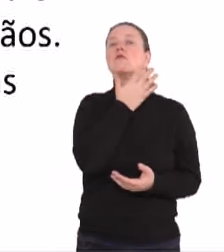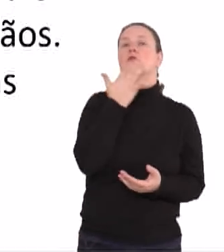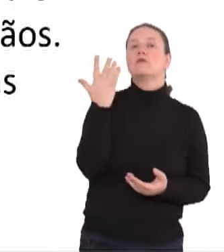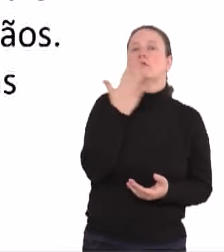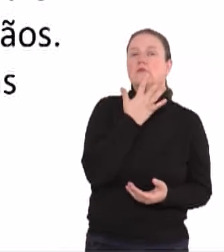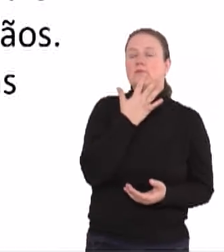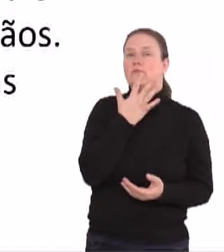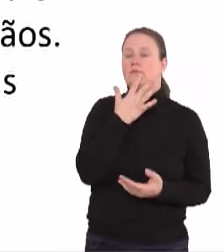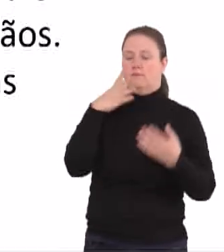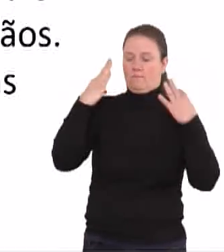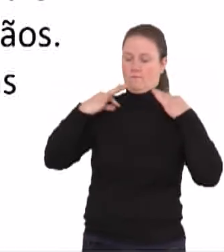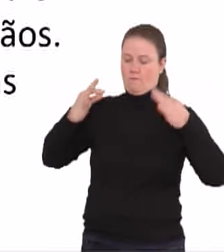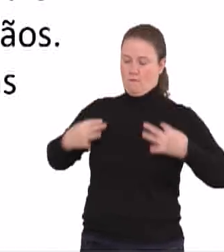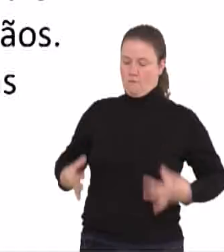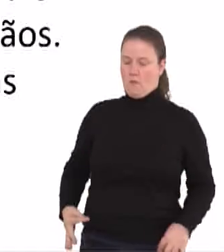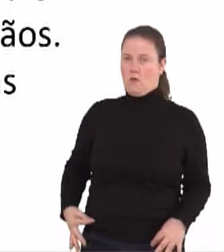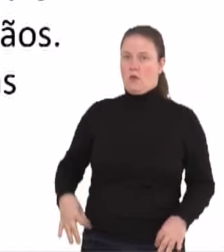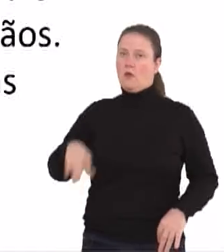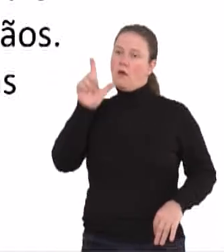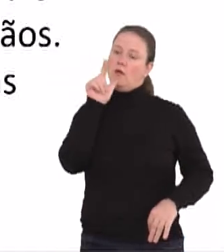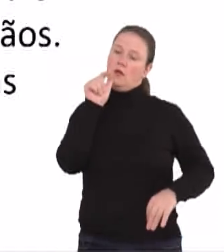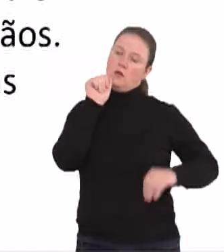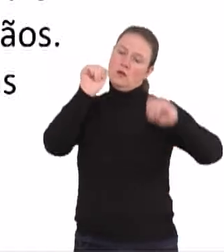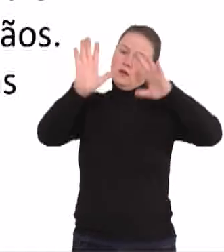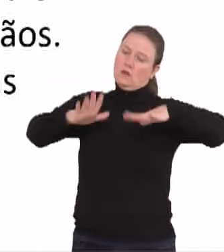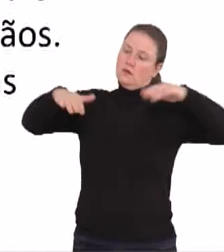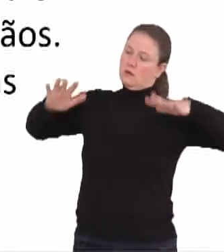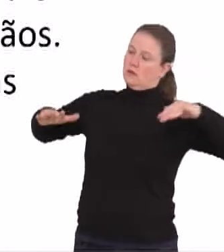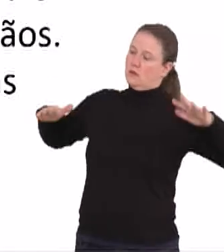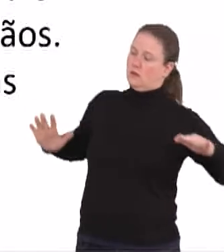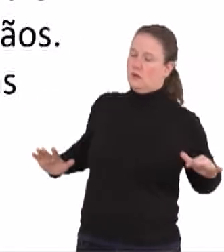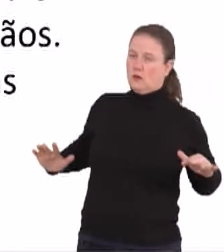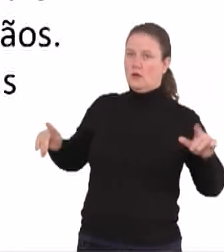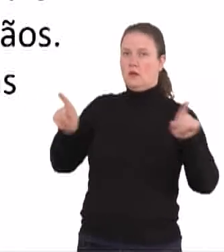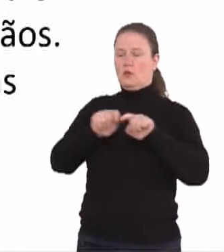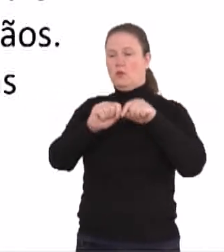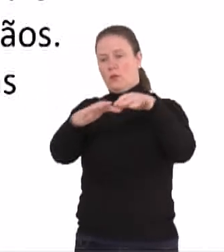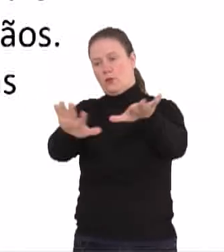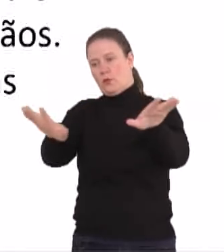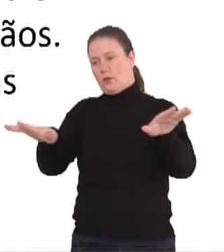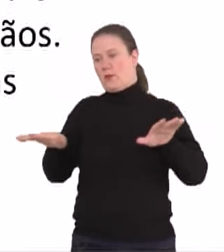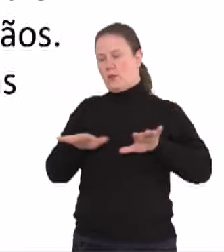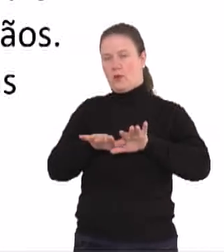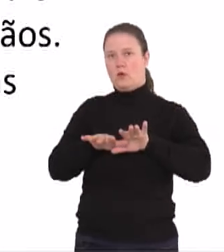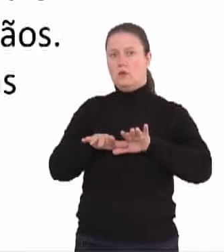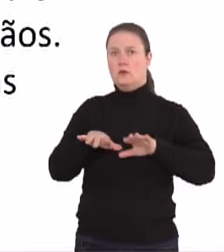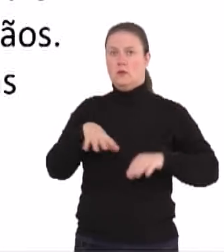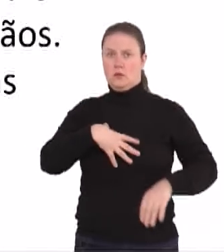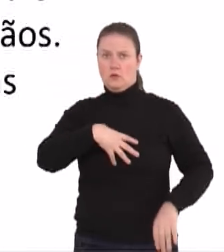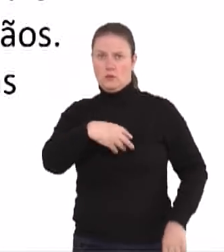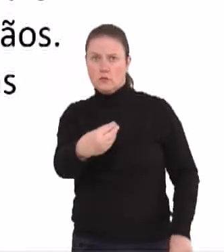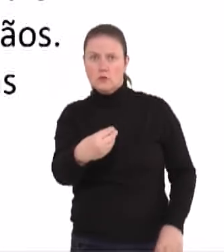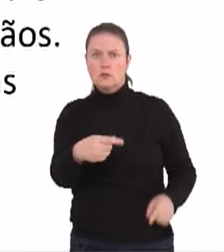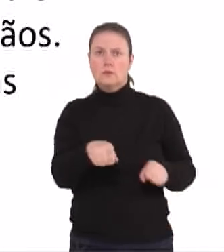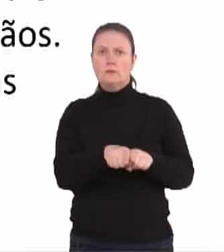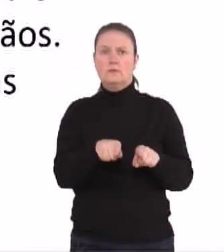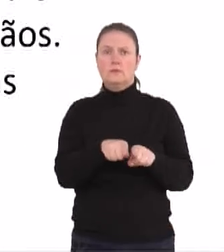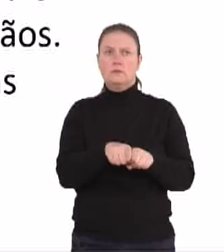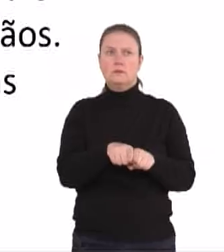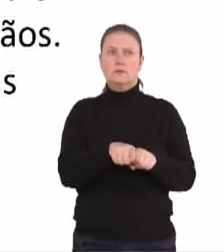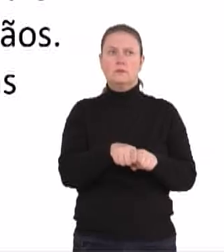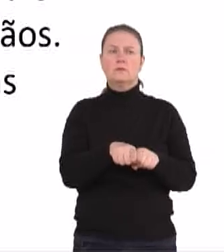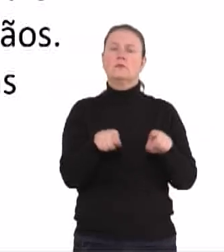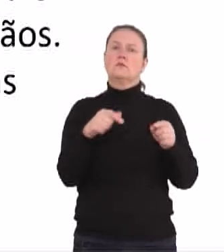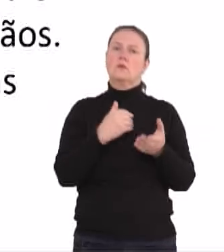dela, fez ondular as águas azuis dos mares e rios de Tangaroa. Os filhos de Tumatauenga